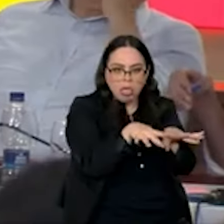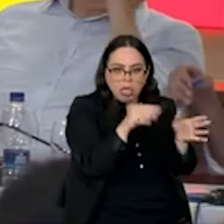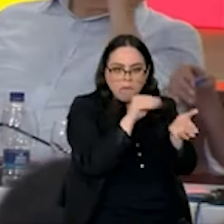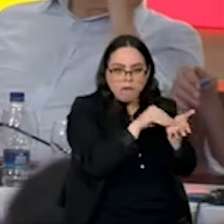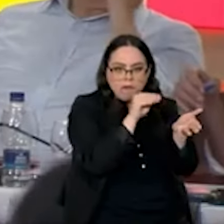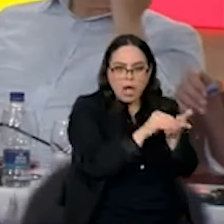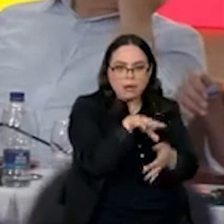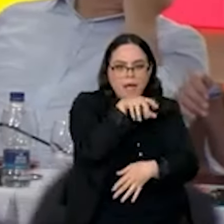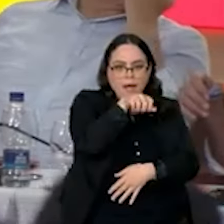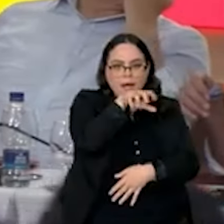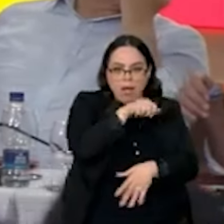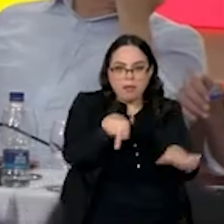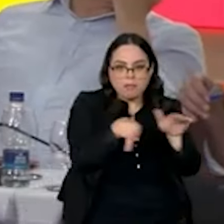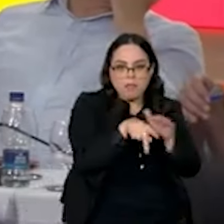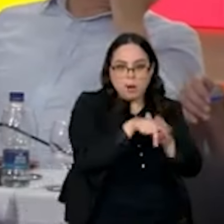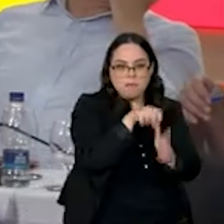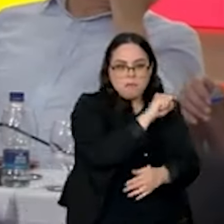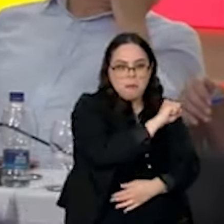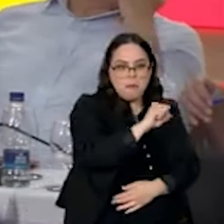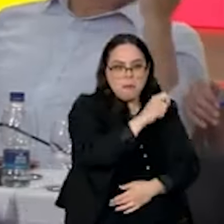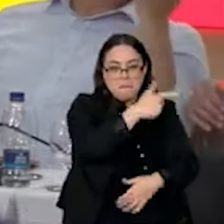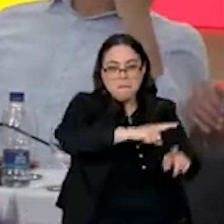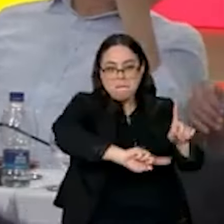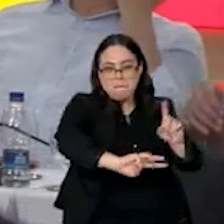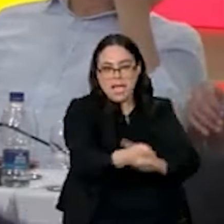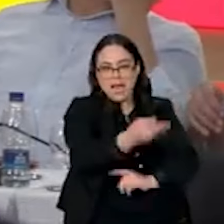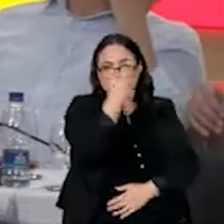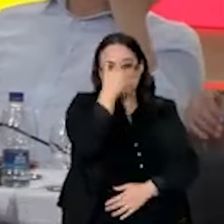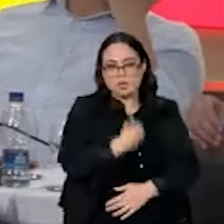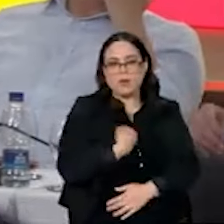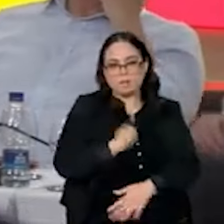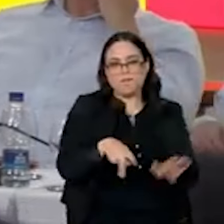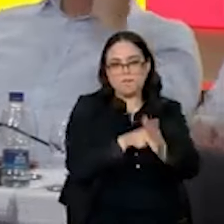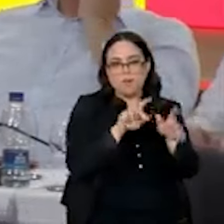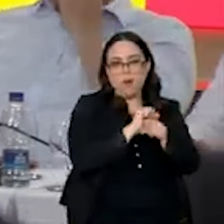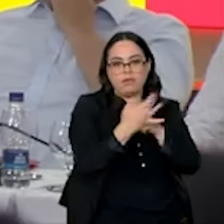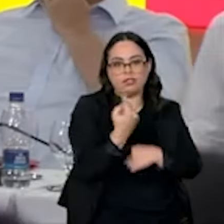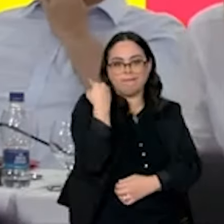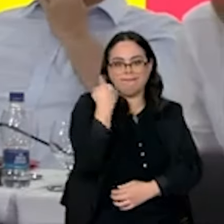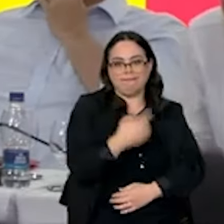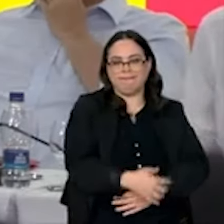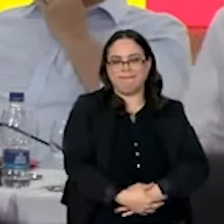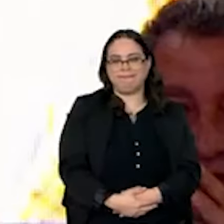faltar o oxigênio para matar milhares de pessoas com a Covid-19.